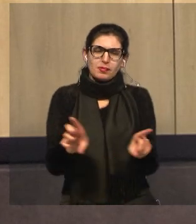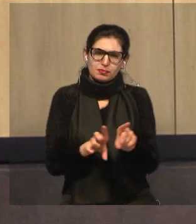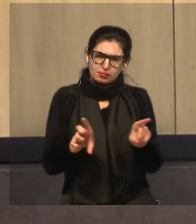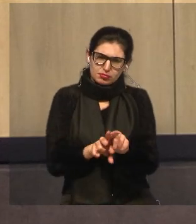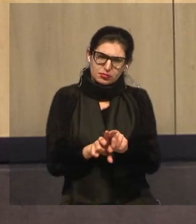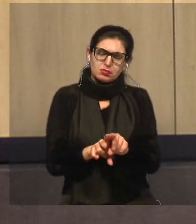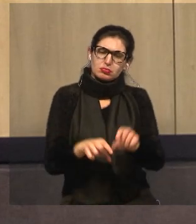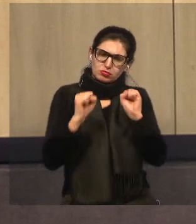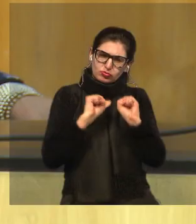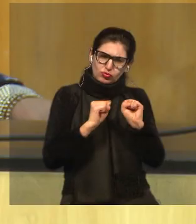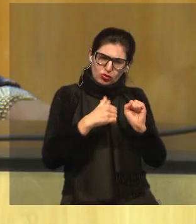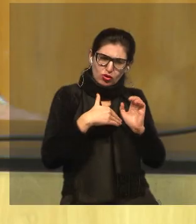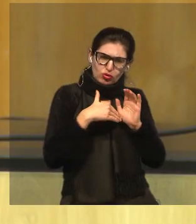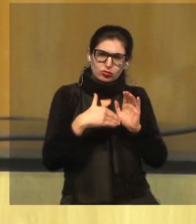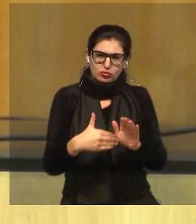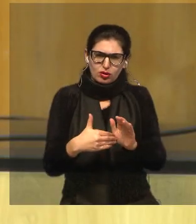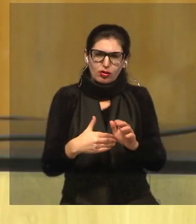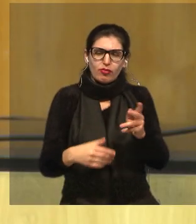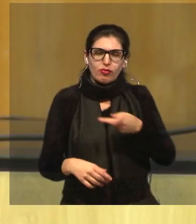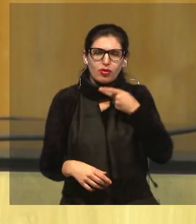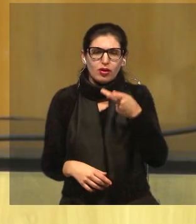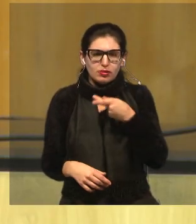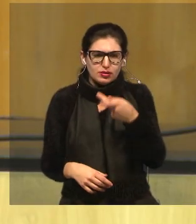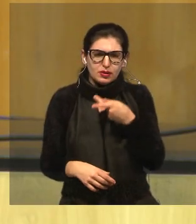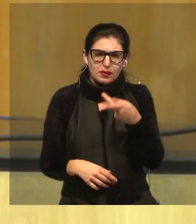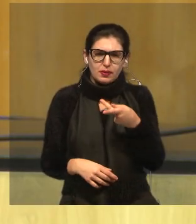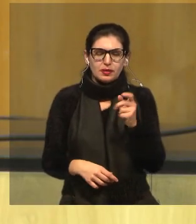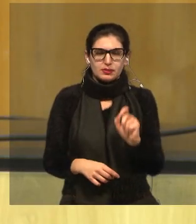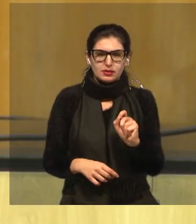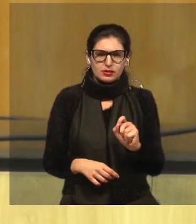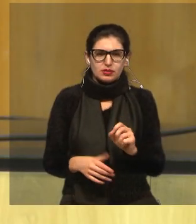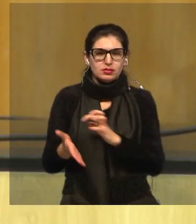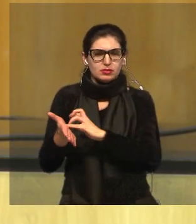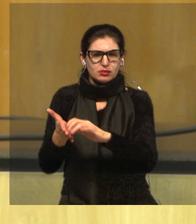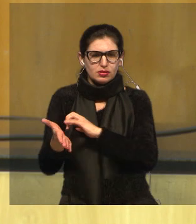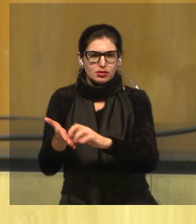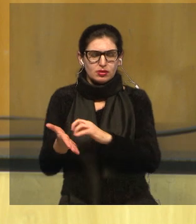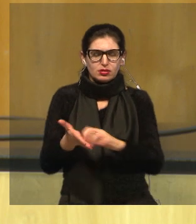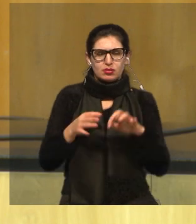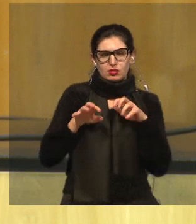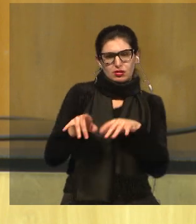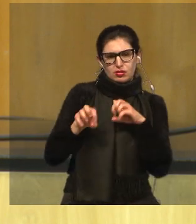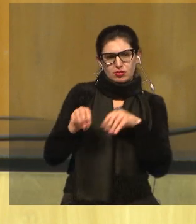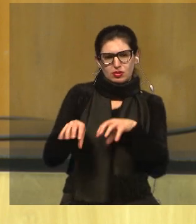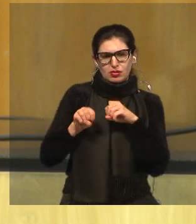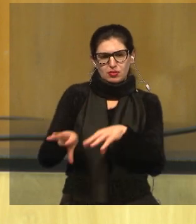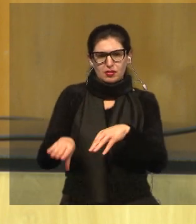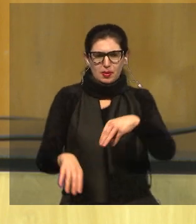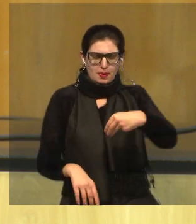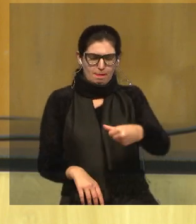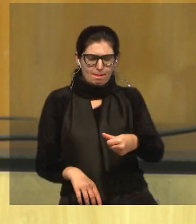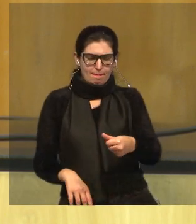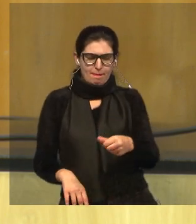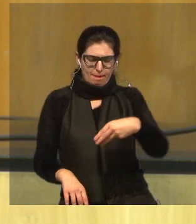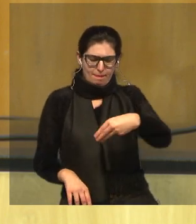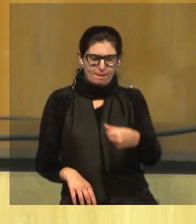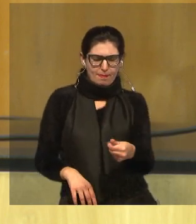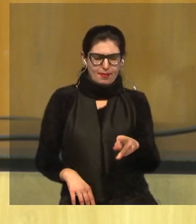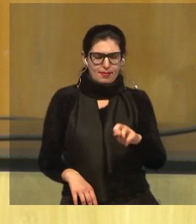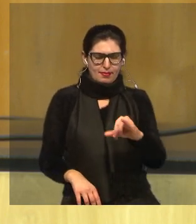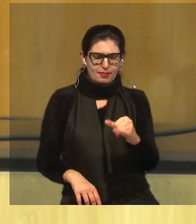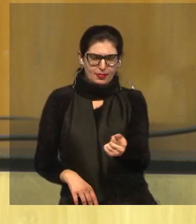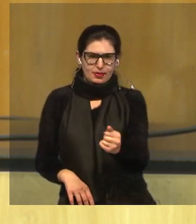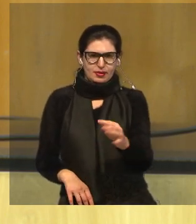disposição na minha fala para que eu possa falar também da nossa secretária de Educação, que está presente aqui, Maria Tereza, que conosco